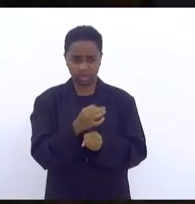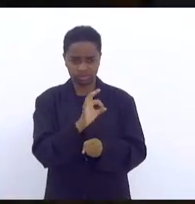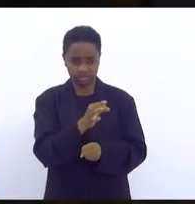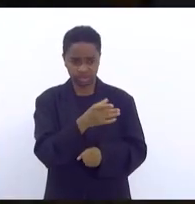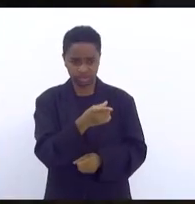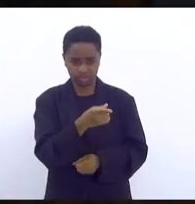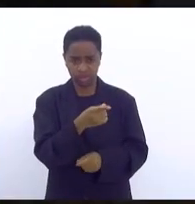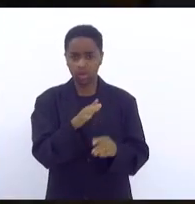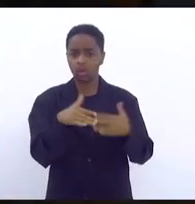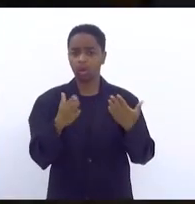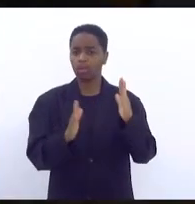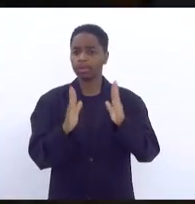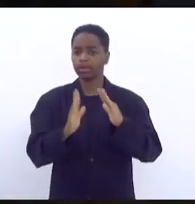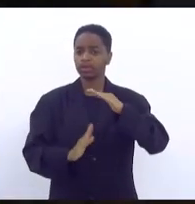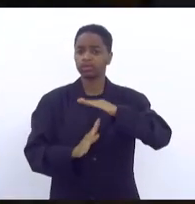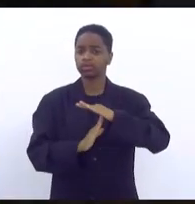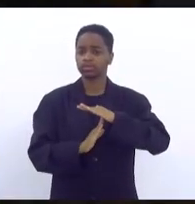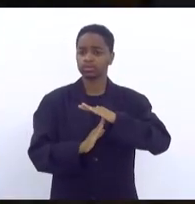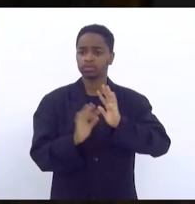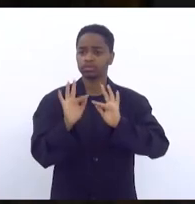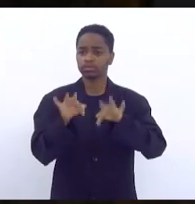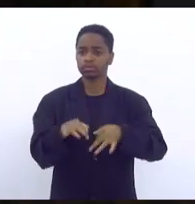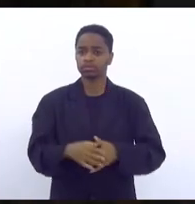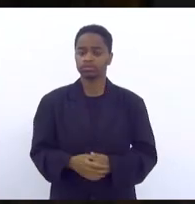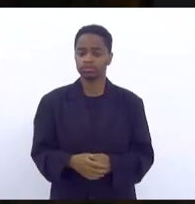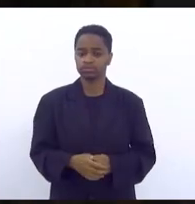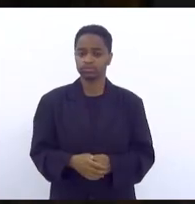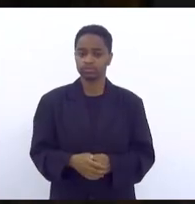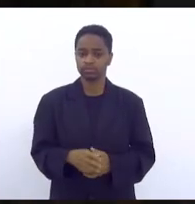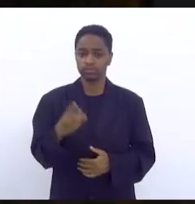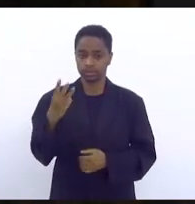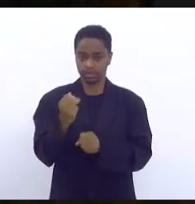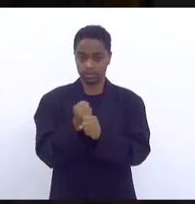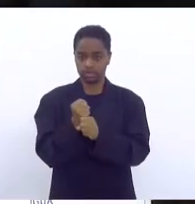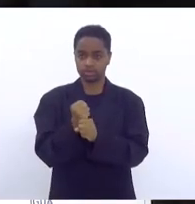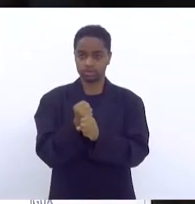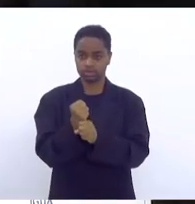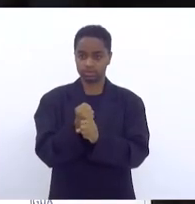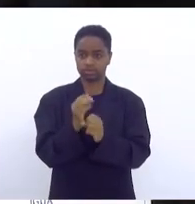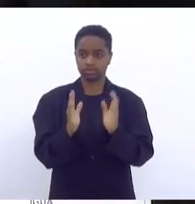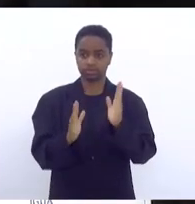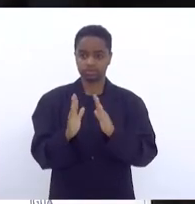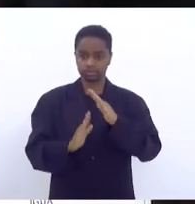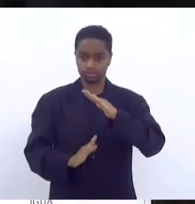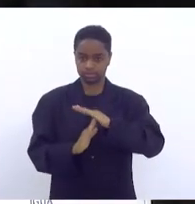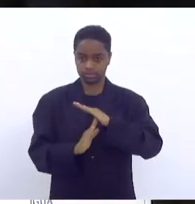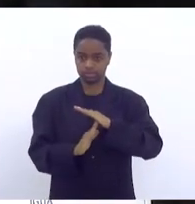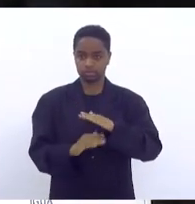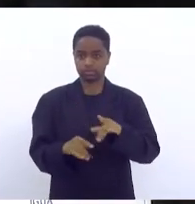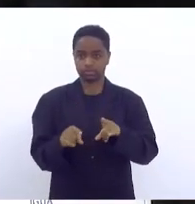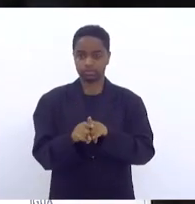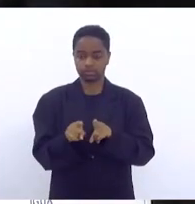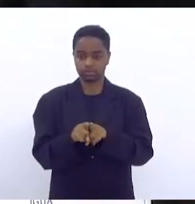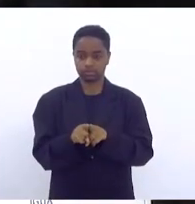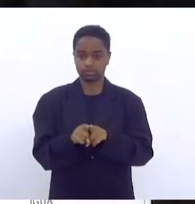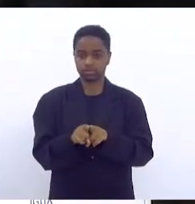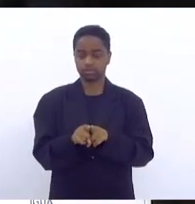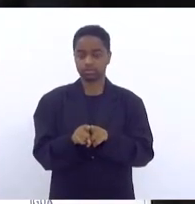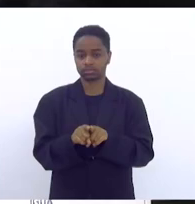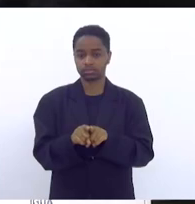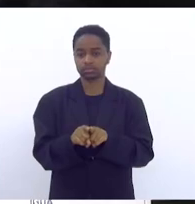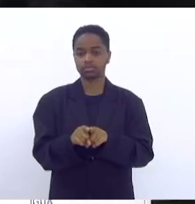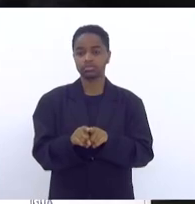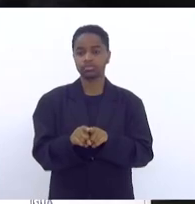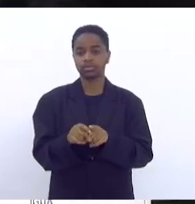dragagem qual o prazo para ter o término dela são 3 anos são TR anos o coletor a os coletores das